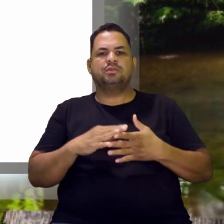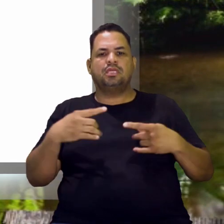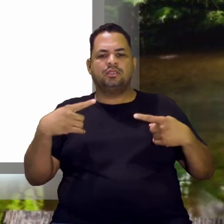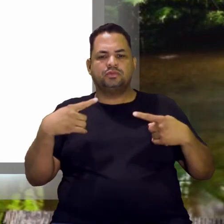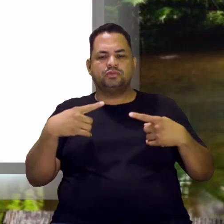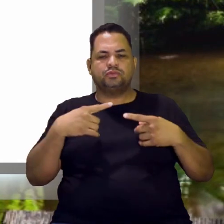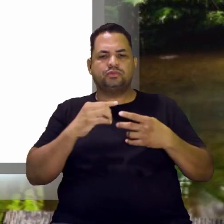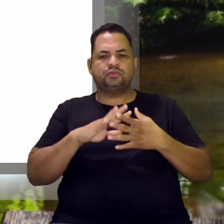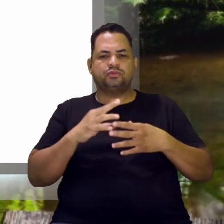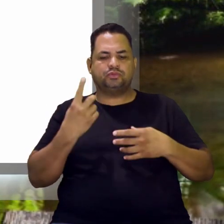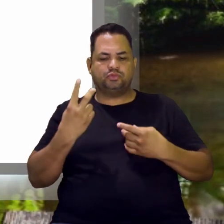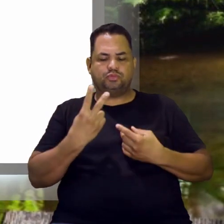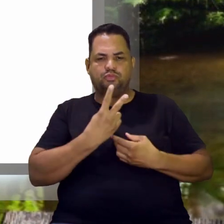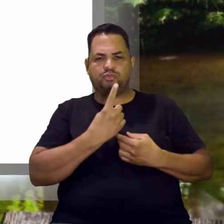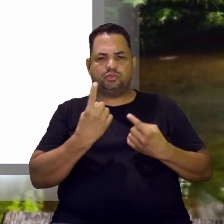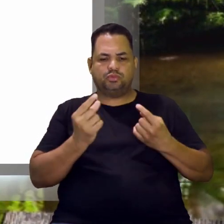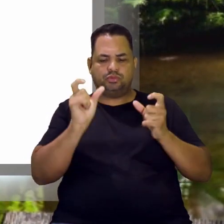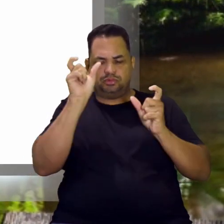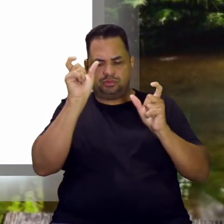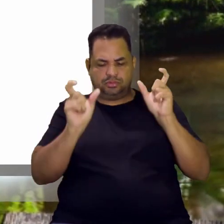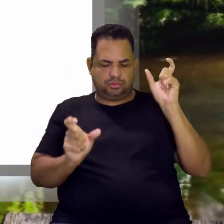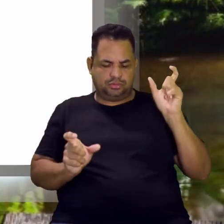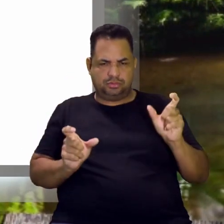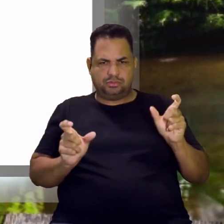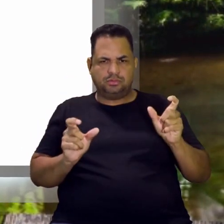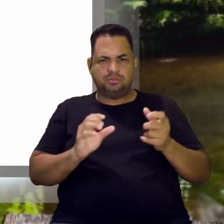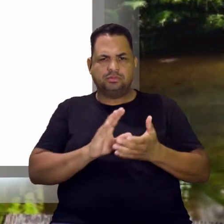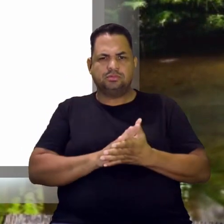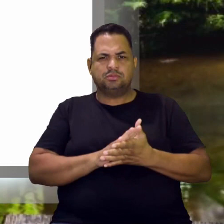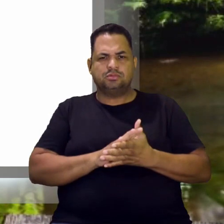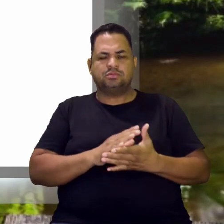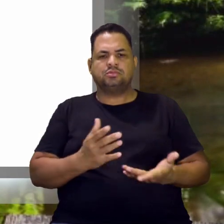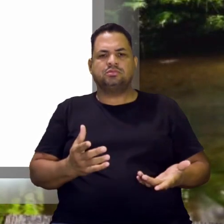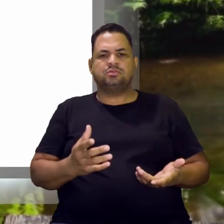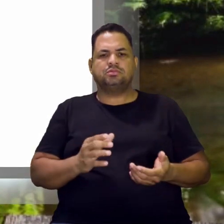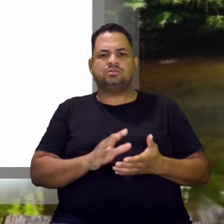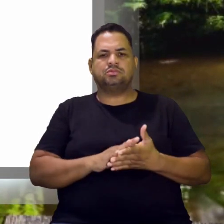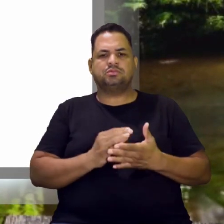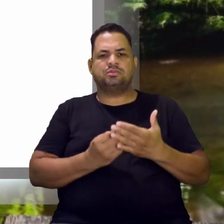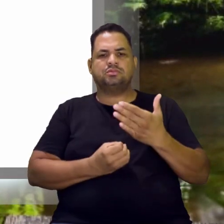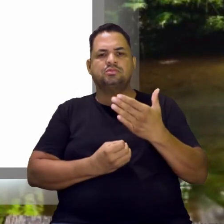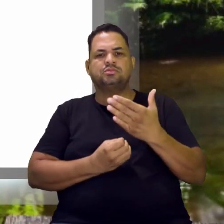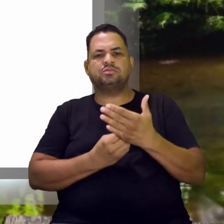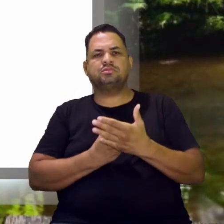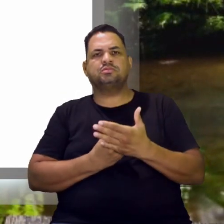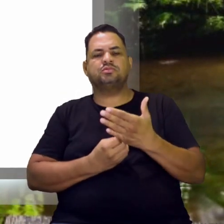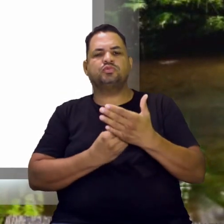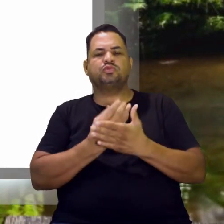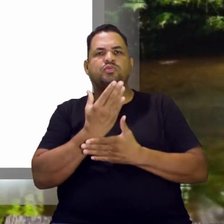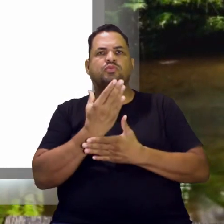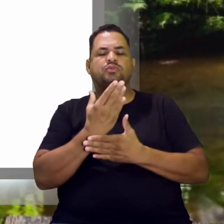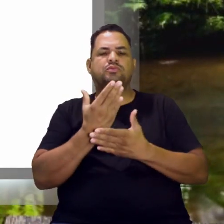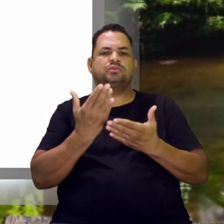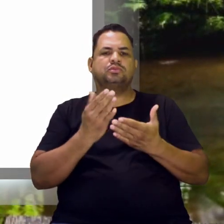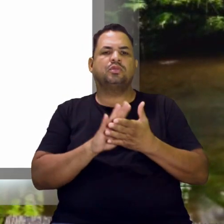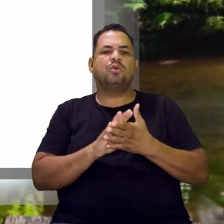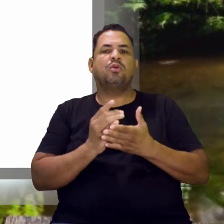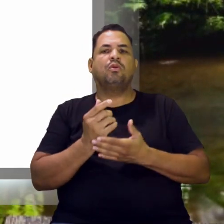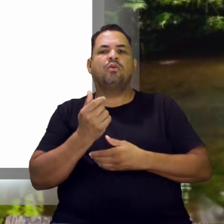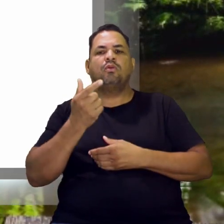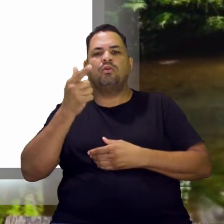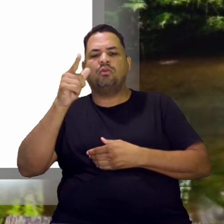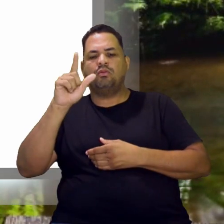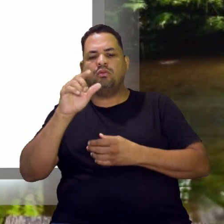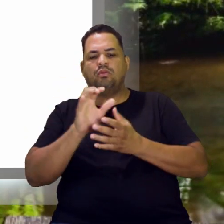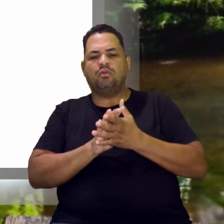cruzamento entre dois indivíduos que dão à luz, né, dão origem a um